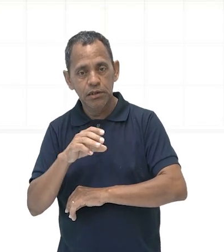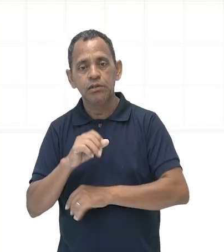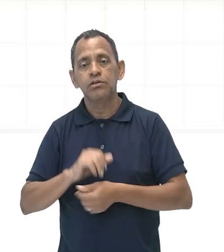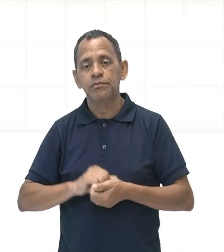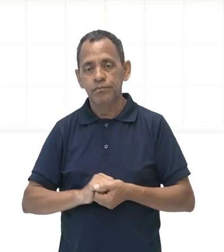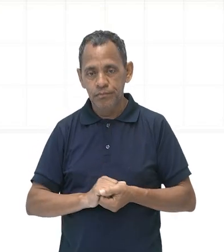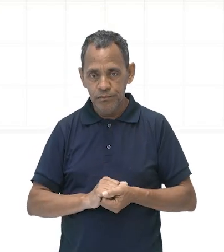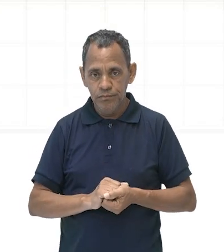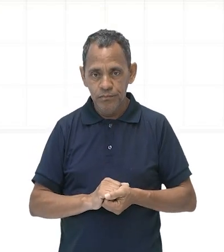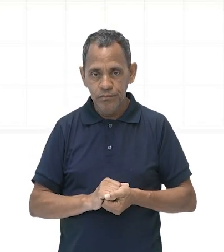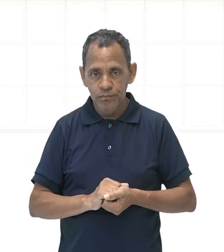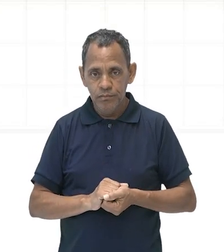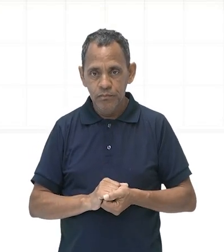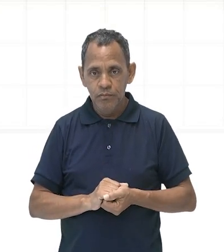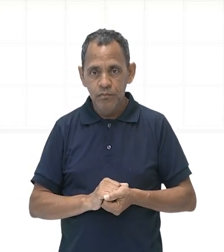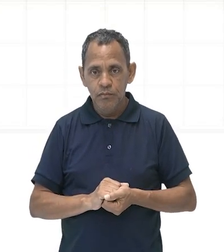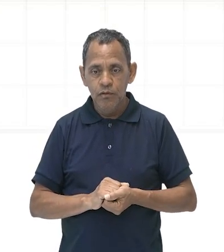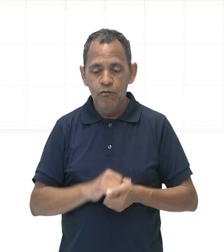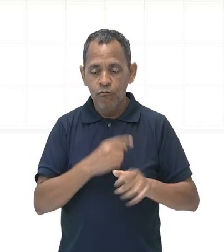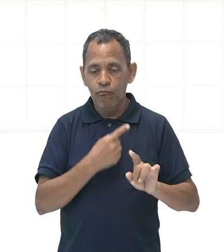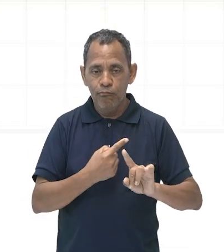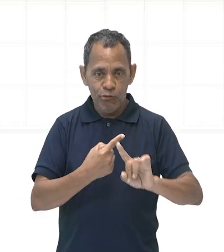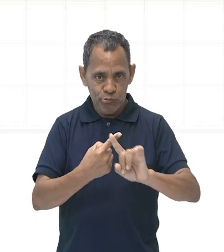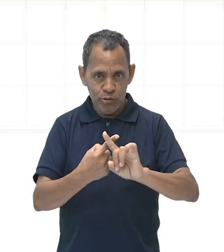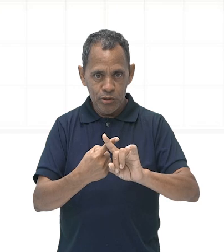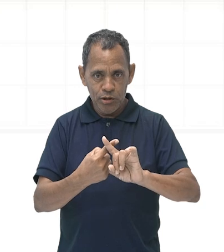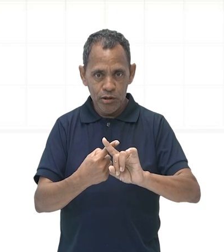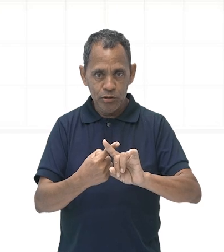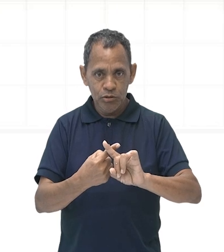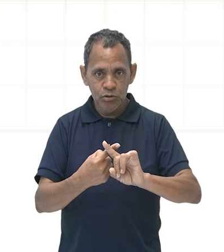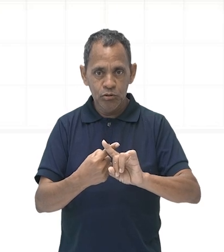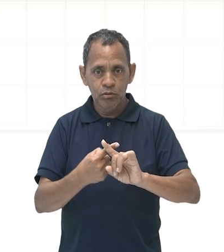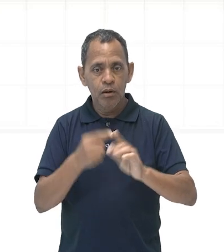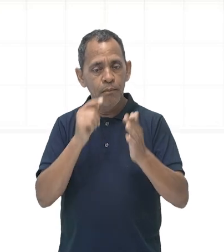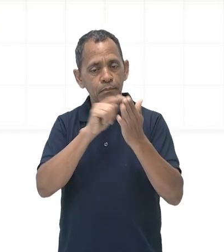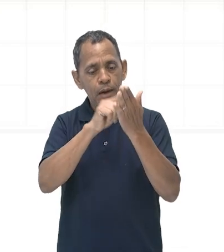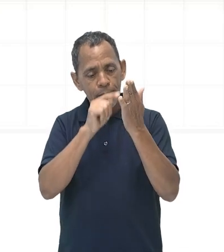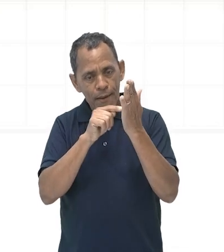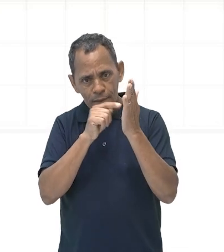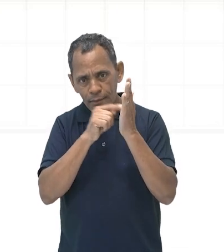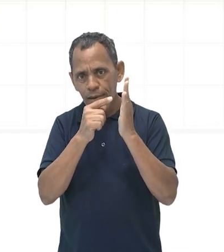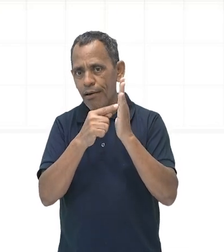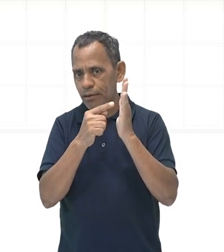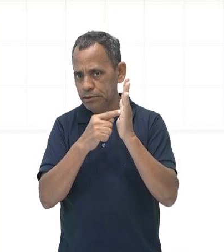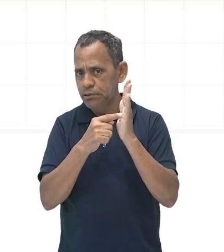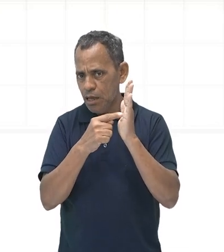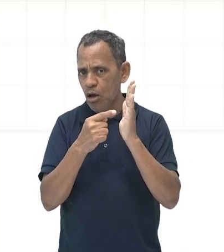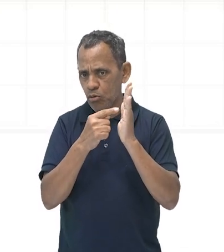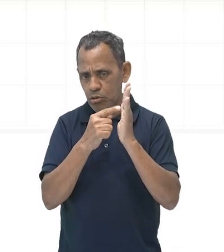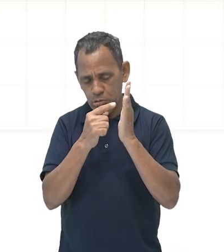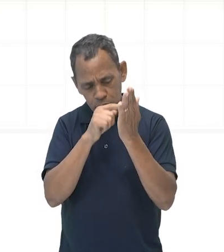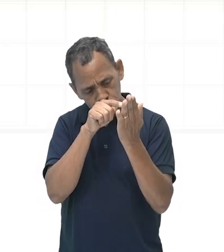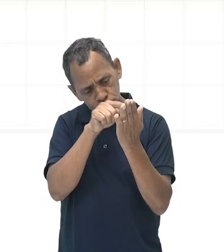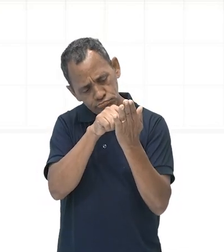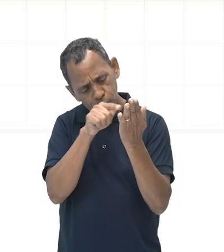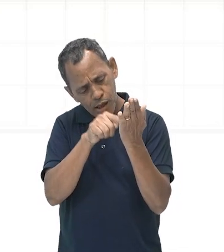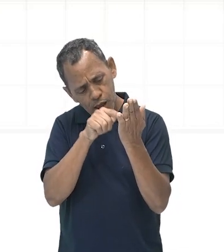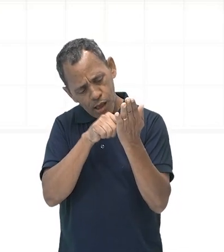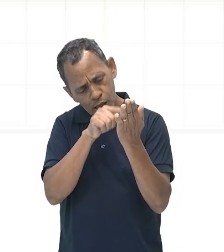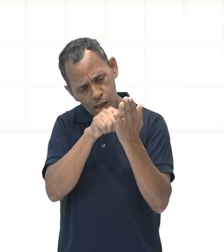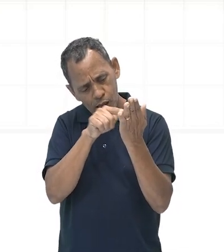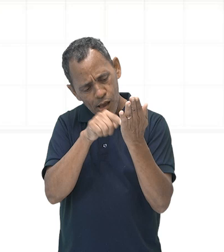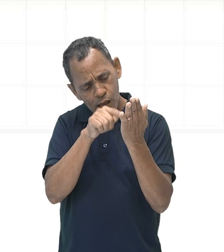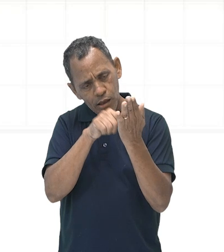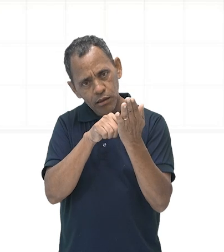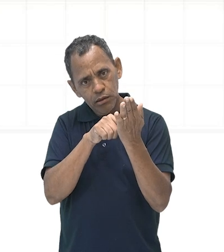0,3. Né? Então, fazendo essa multiplicação, né, você vai fazer aí na calculadora,